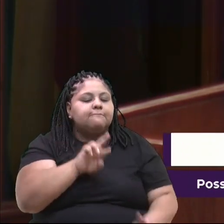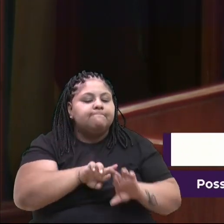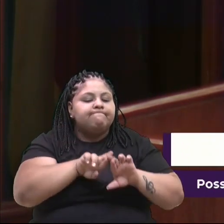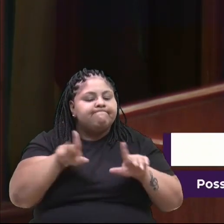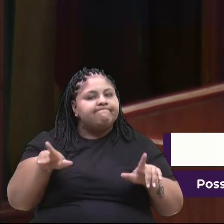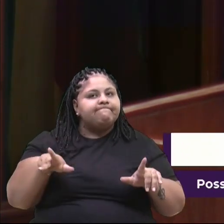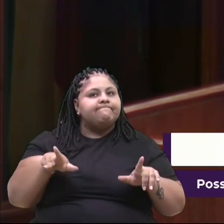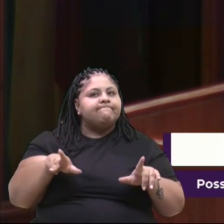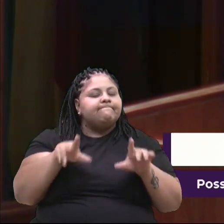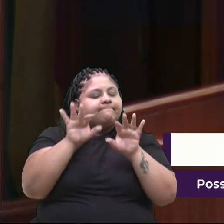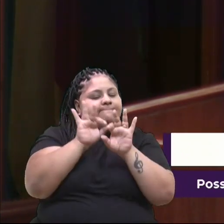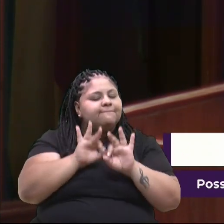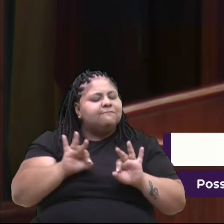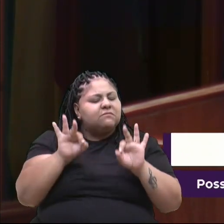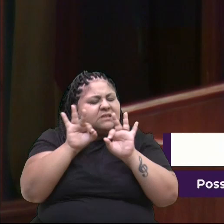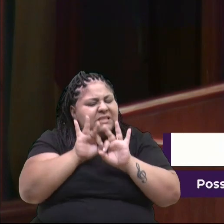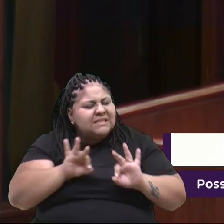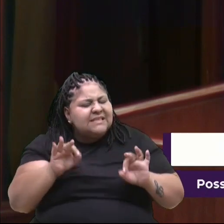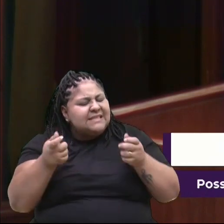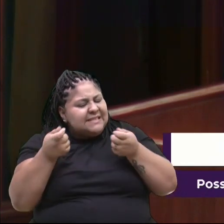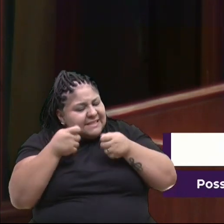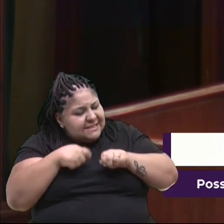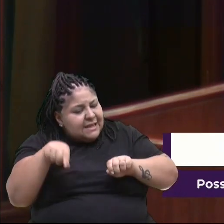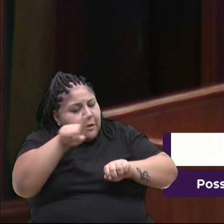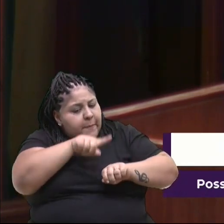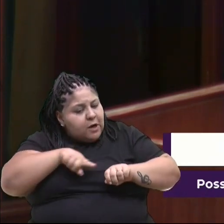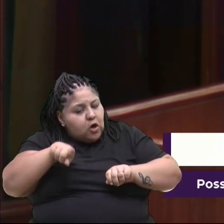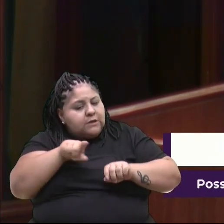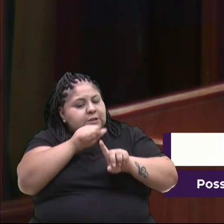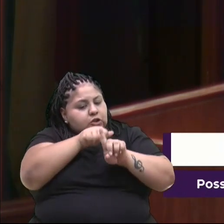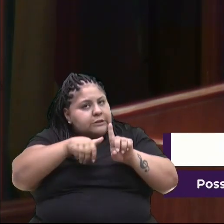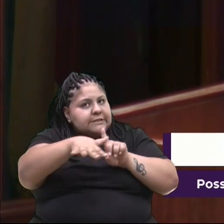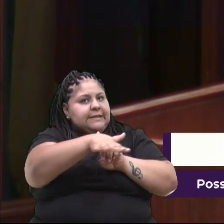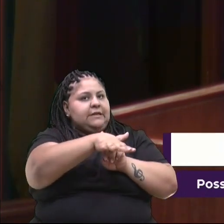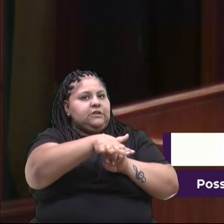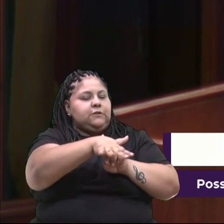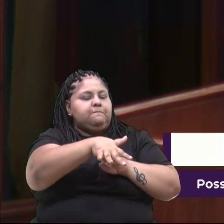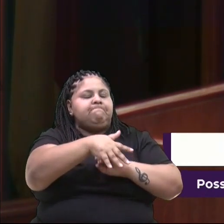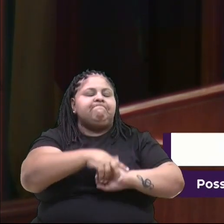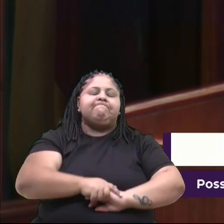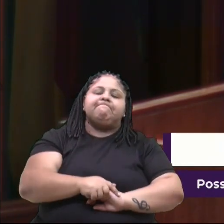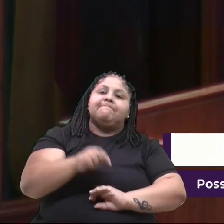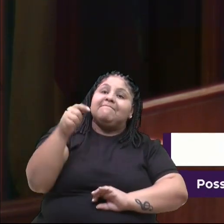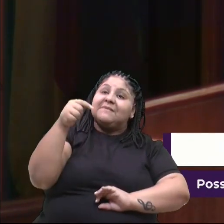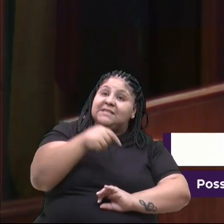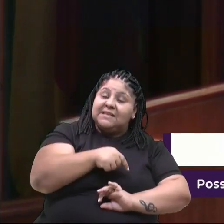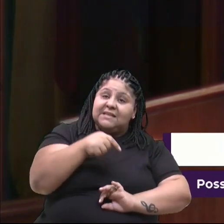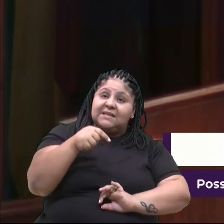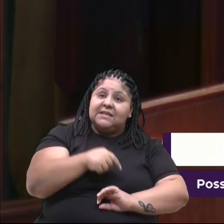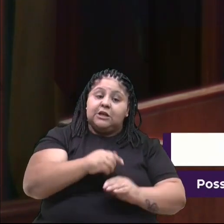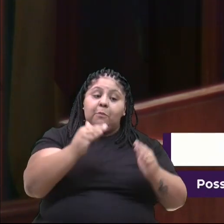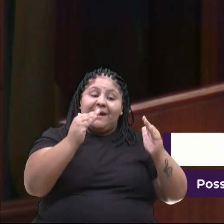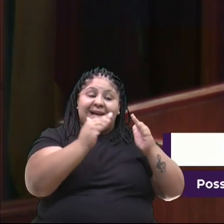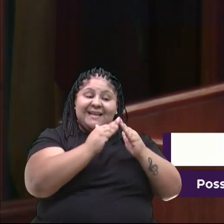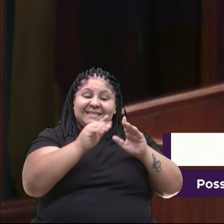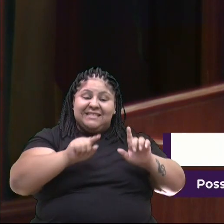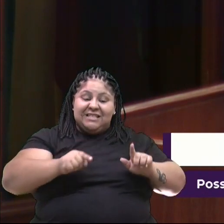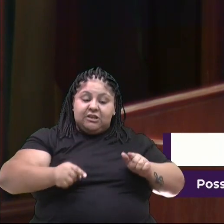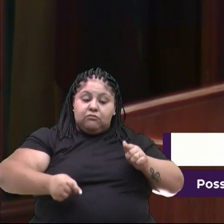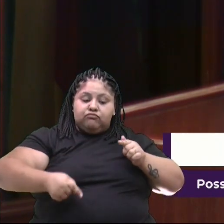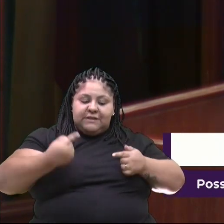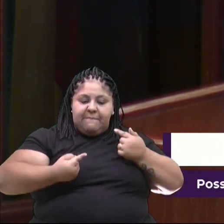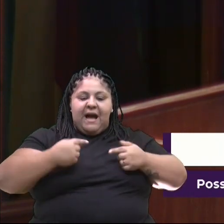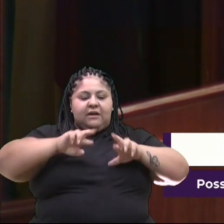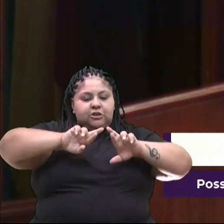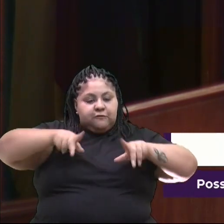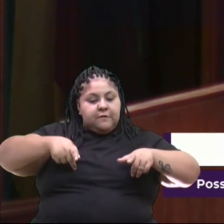diferenciado, sensível e tão necessário para a nossa sociedade. Essa é uma casa de debate, de diferenças, mas,